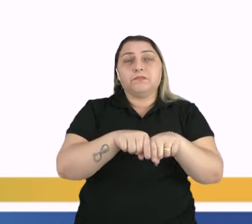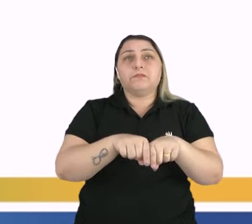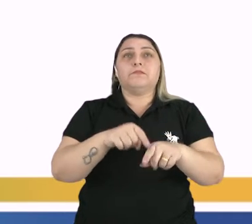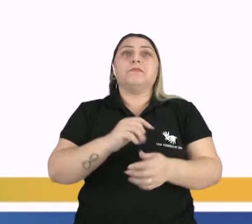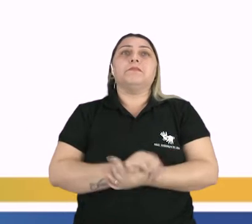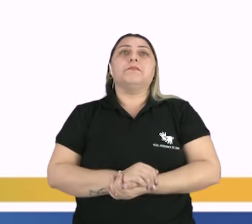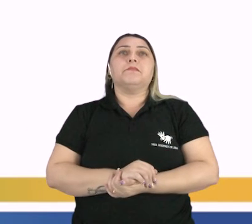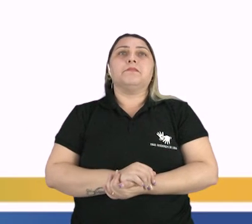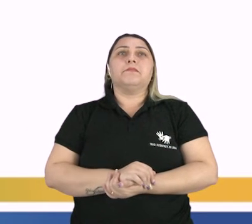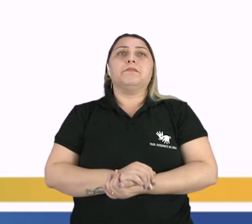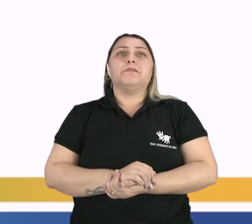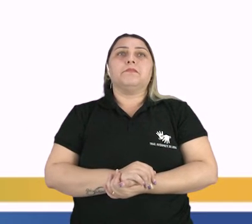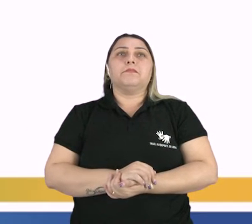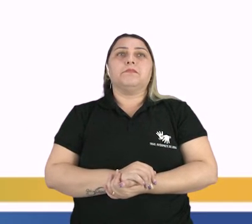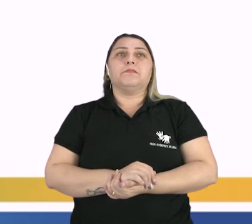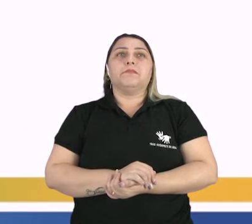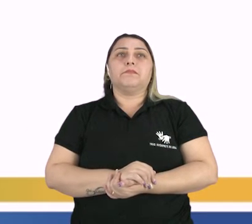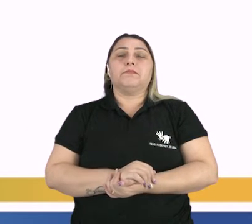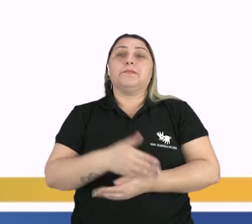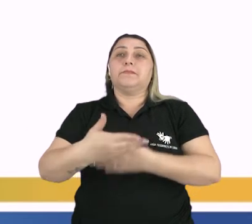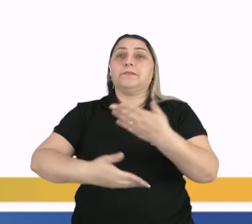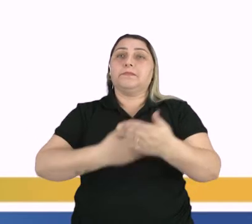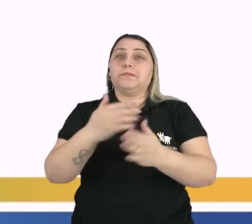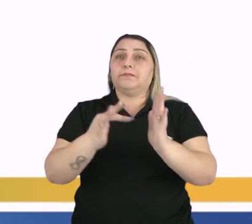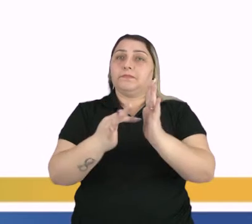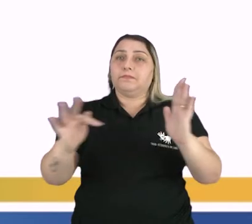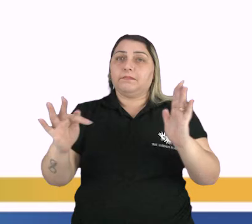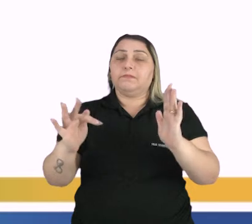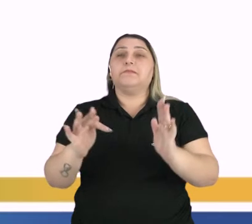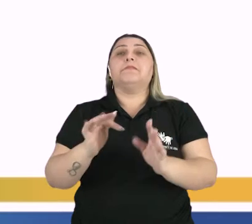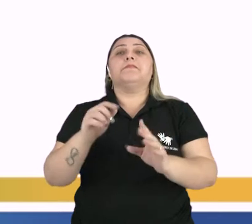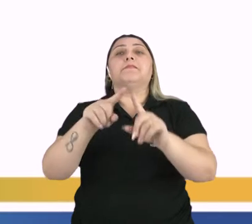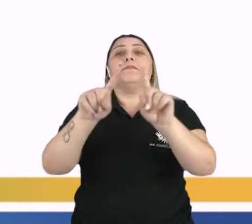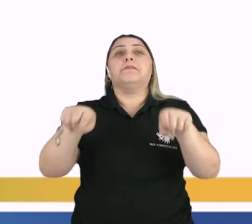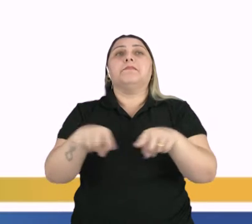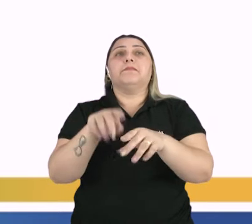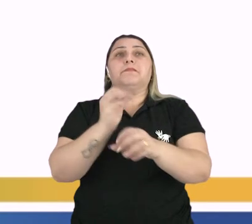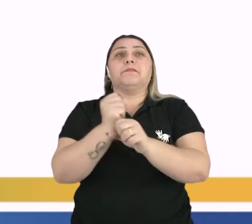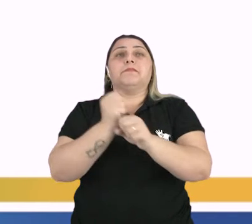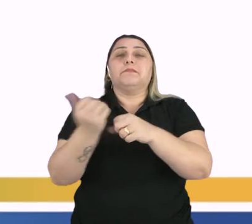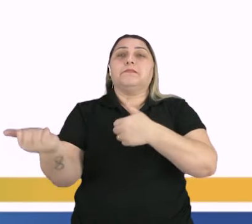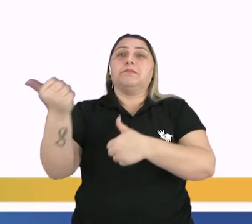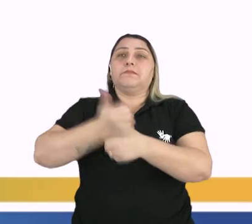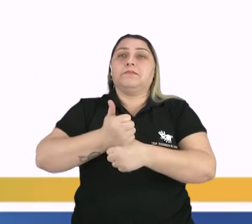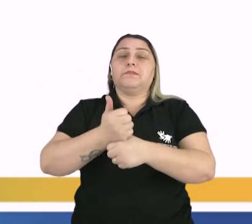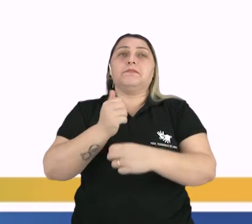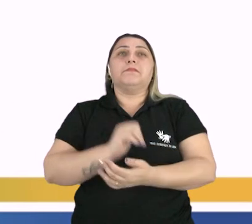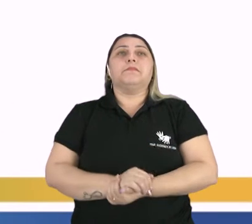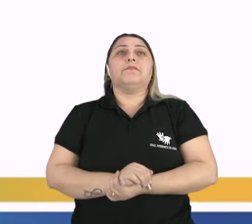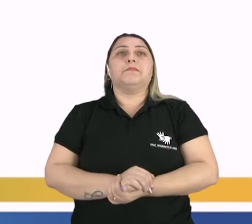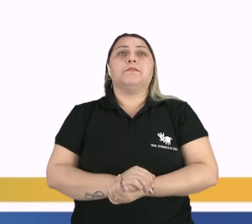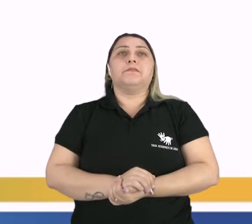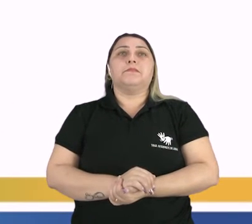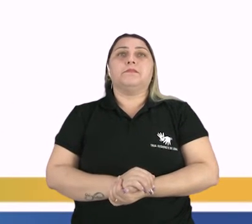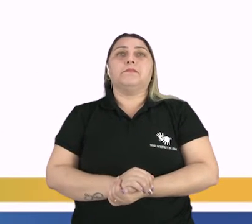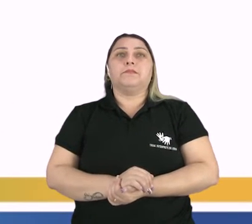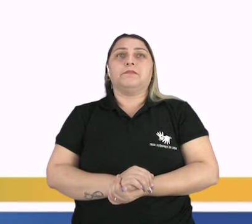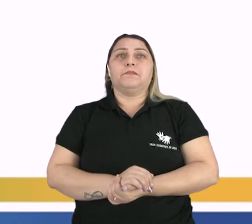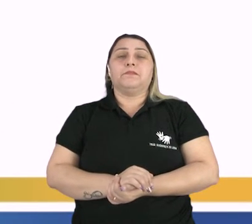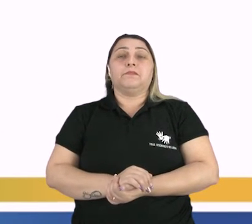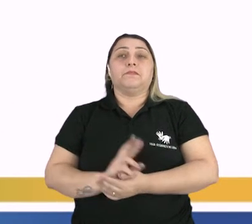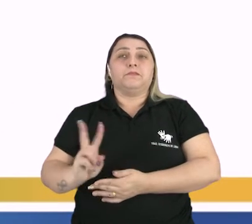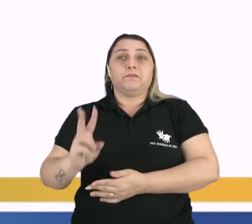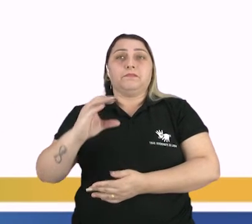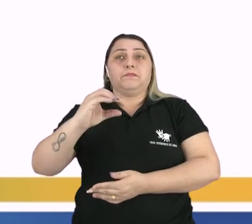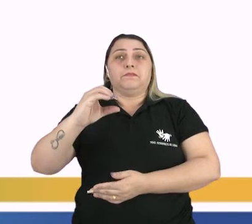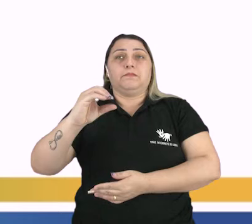né? E aplicando a relação fundamental da trigonometria e fazendo a substituição aí, pois nós temos o valor